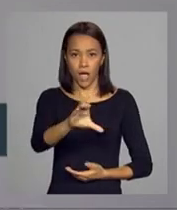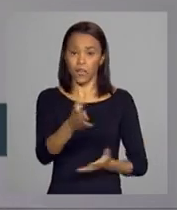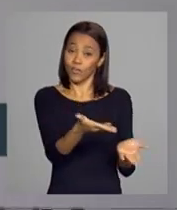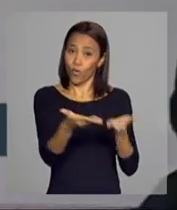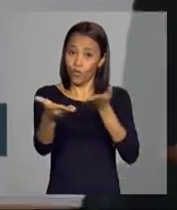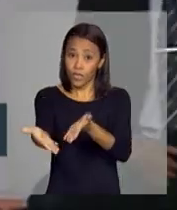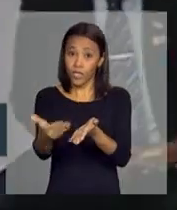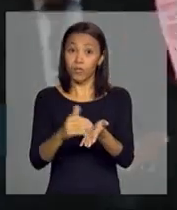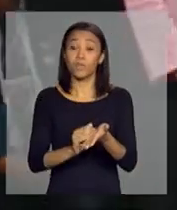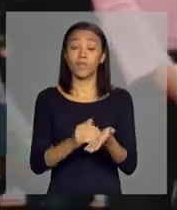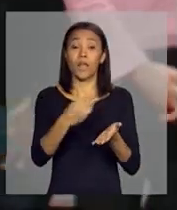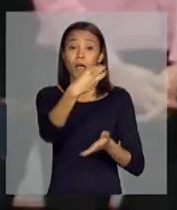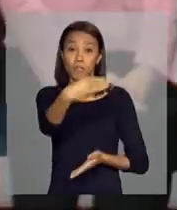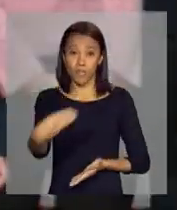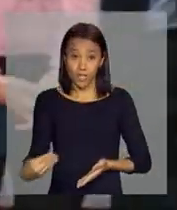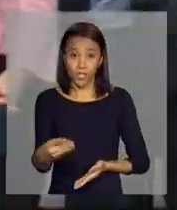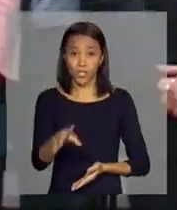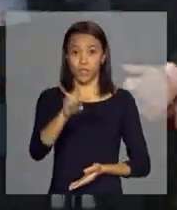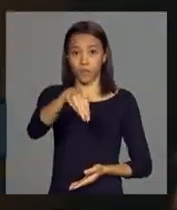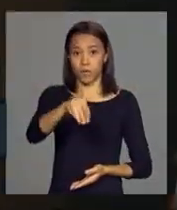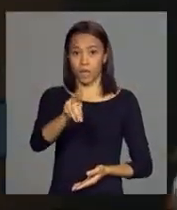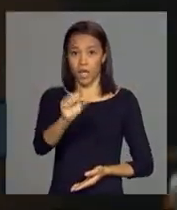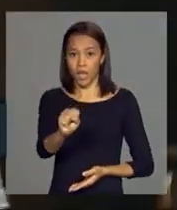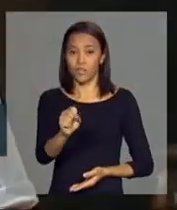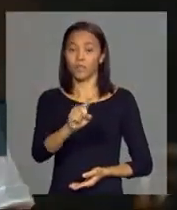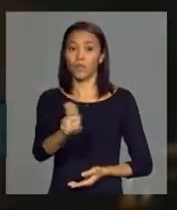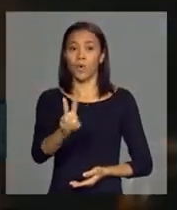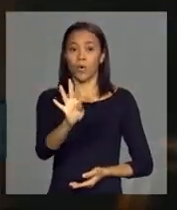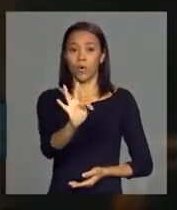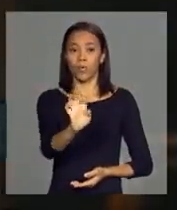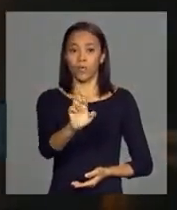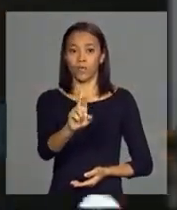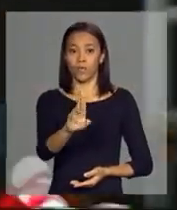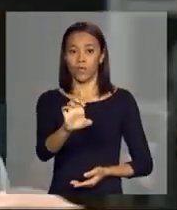ministra do Desenvolvimento Social e Combate à Fome, Tereza Campelo.